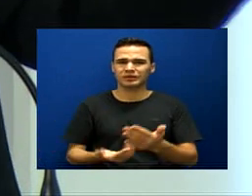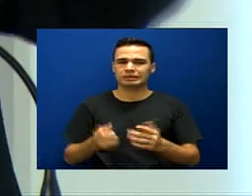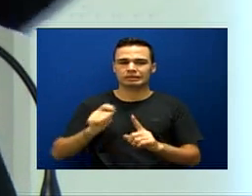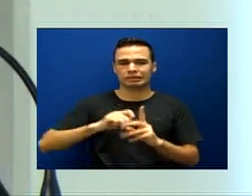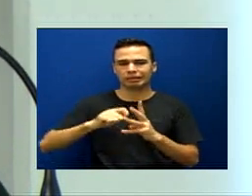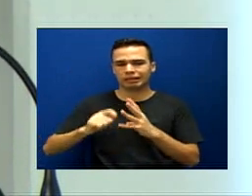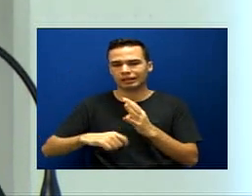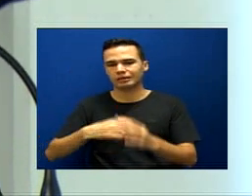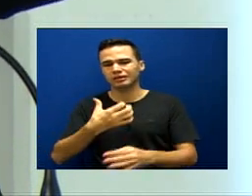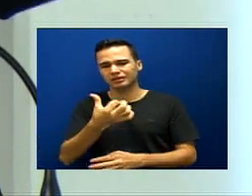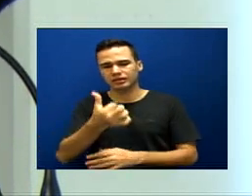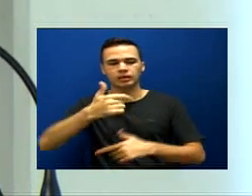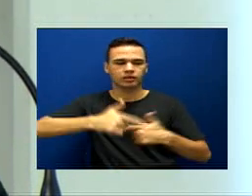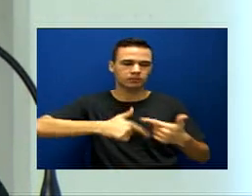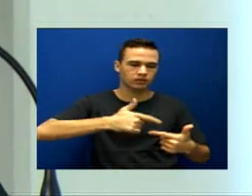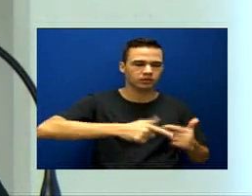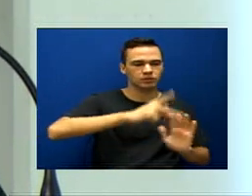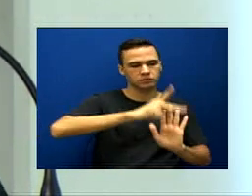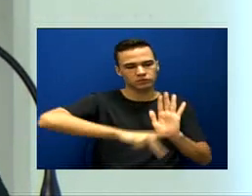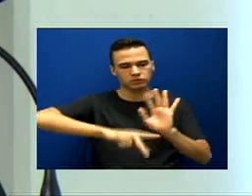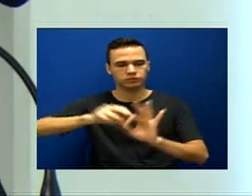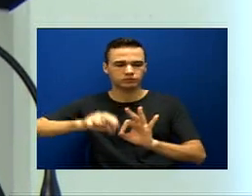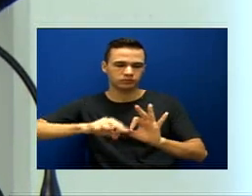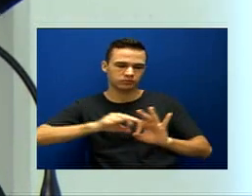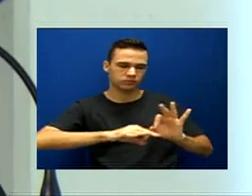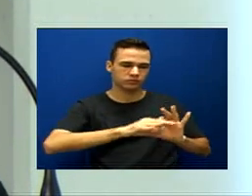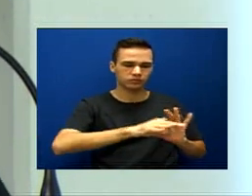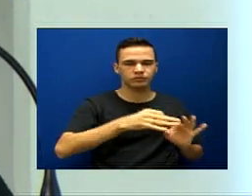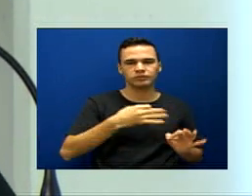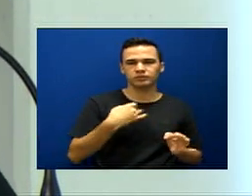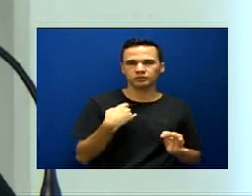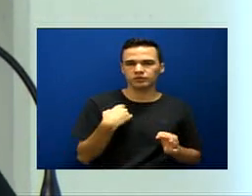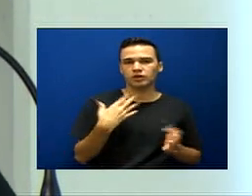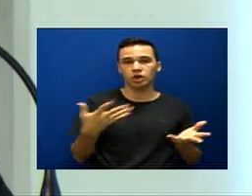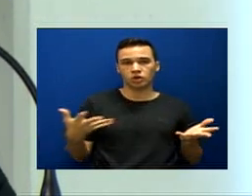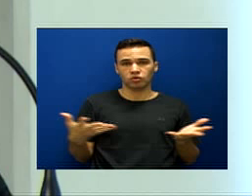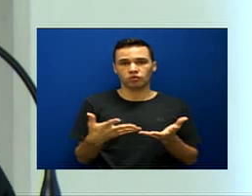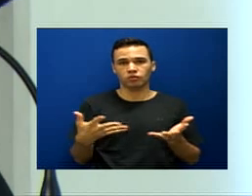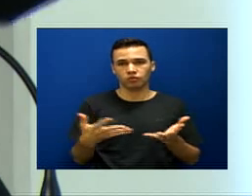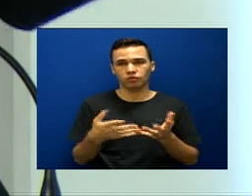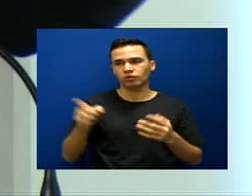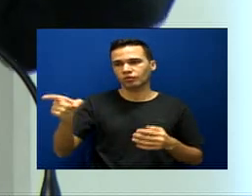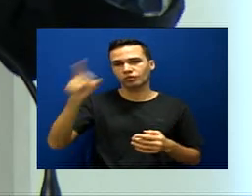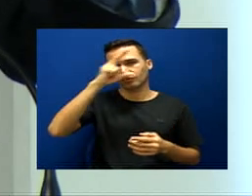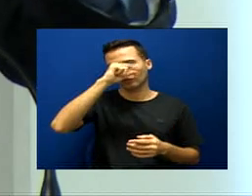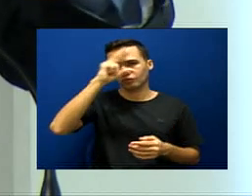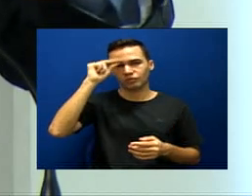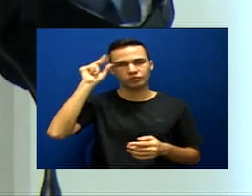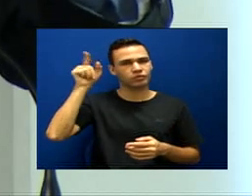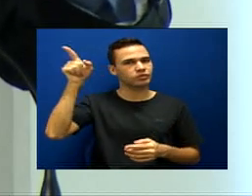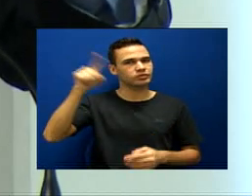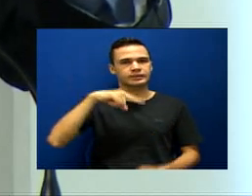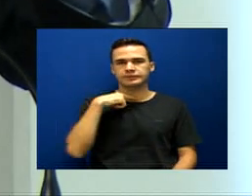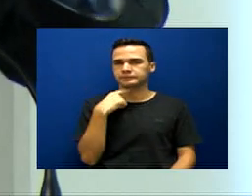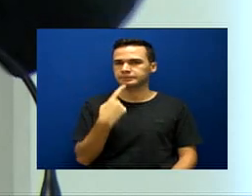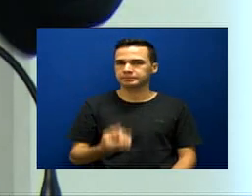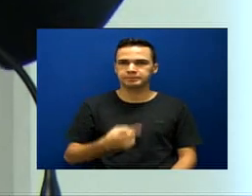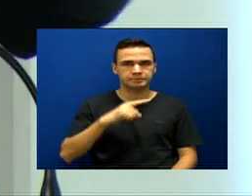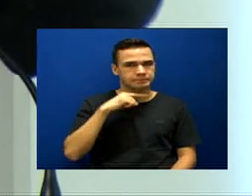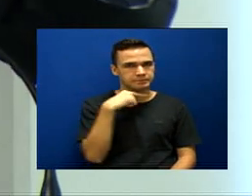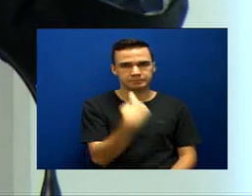6 meses trabalhando no projeto. Trabalhando no projeto que hoje a prefeitura não tem capacidade,